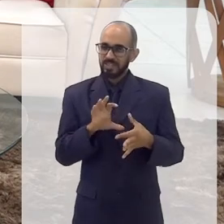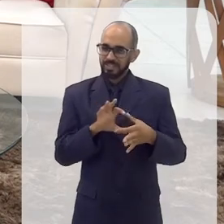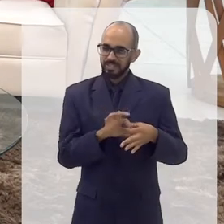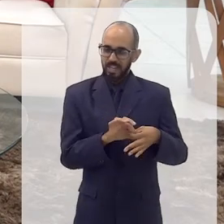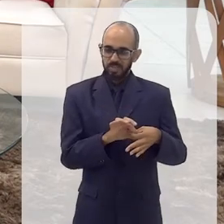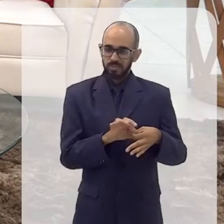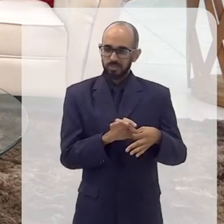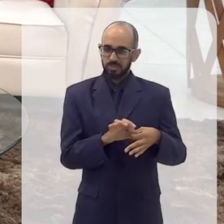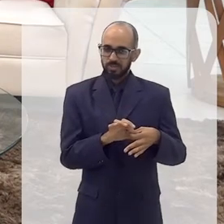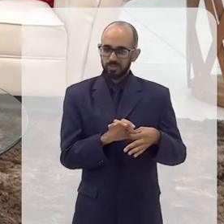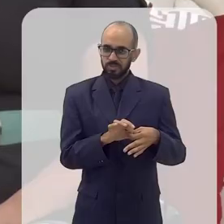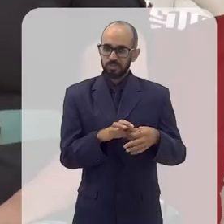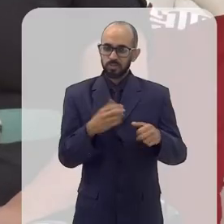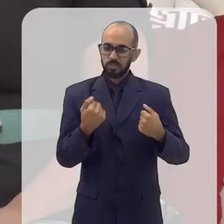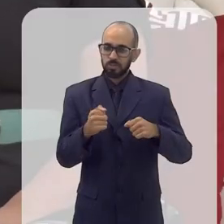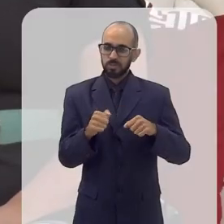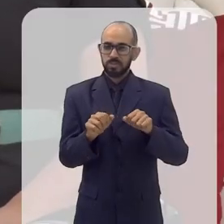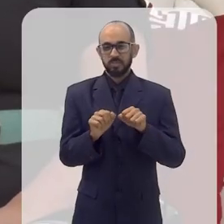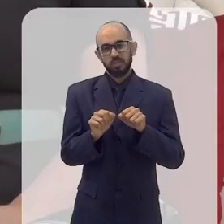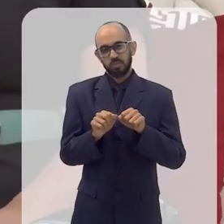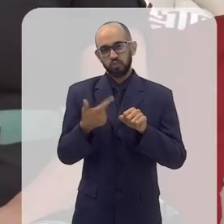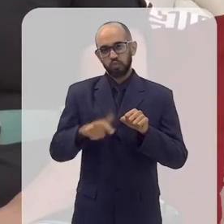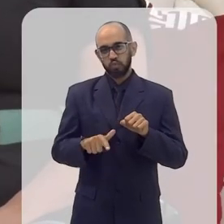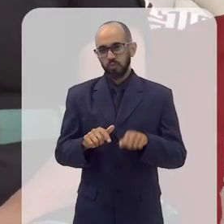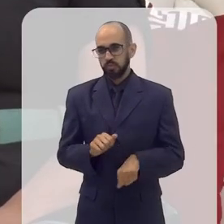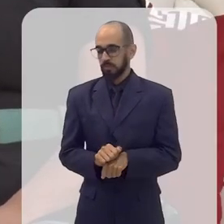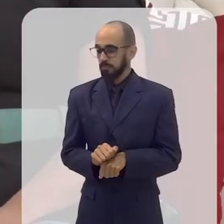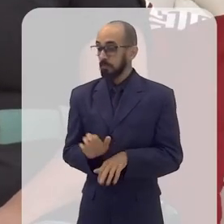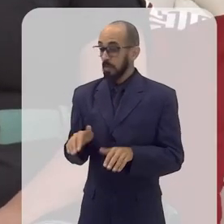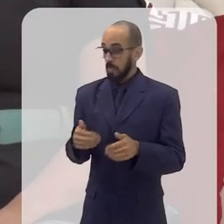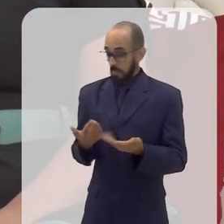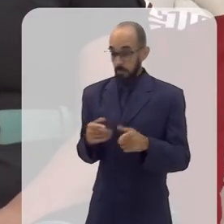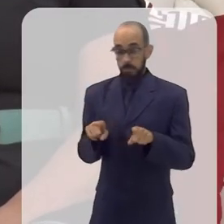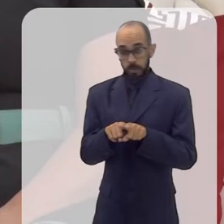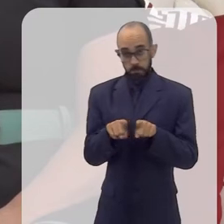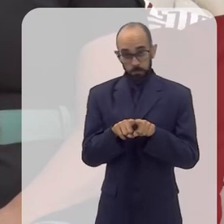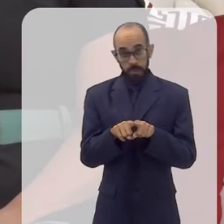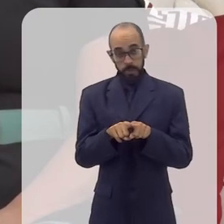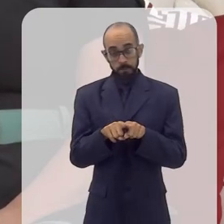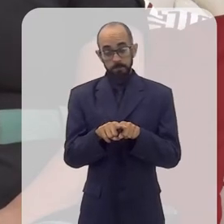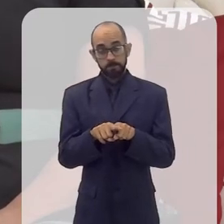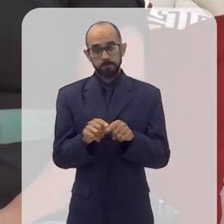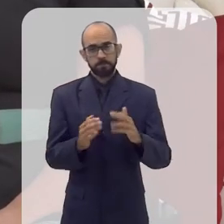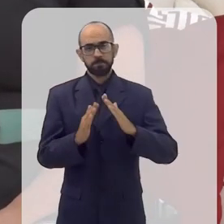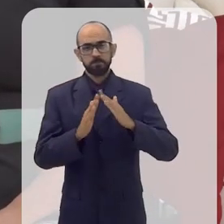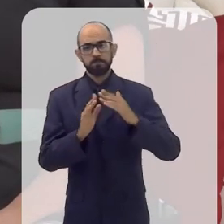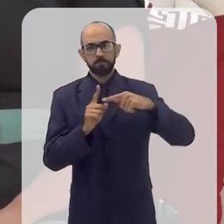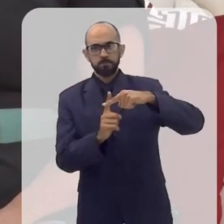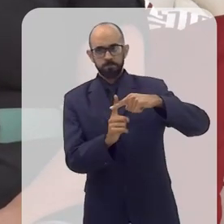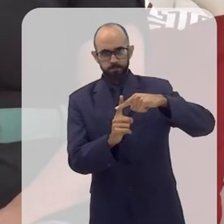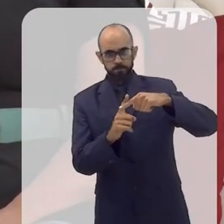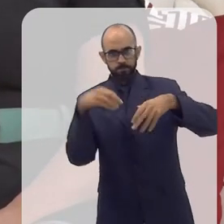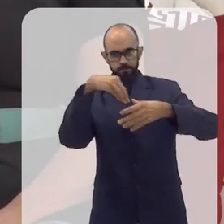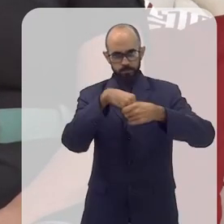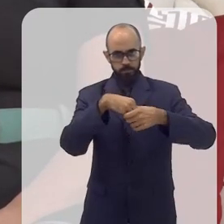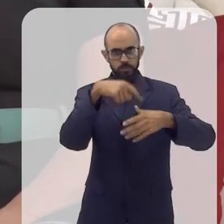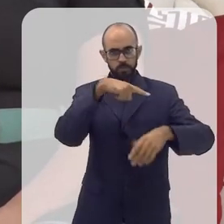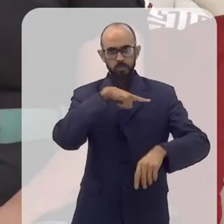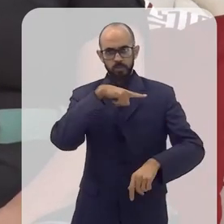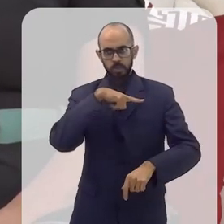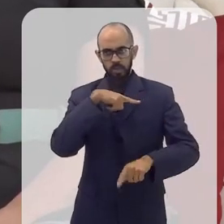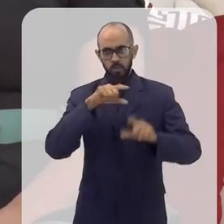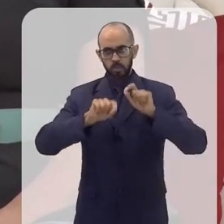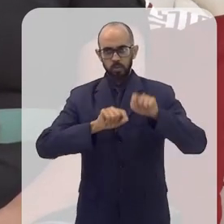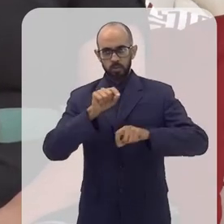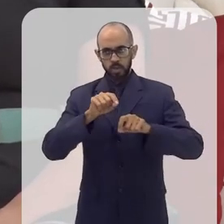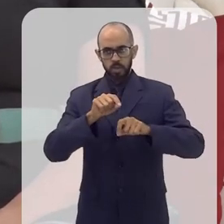elos que a gente precisa unir. E Luzia, dentro desses templos aí, uma das razões principais para a existência dos templos é